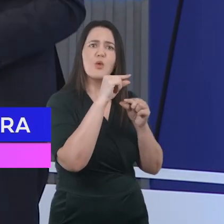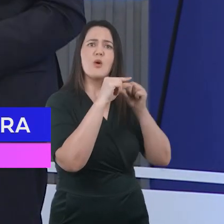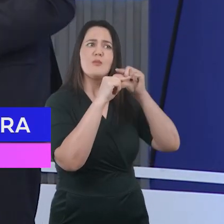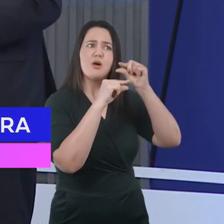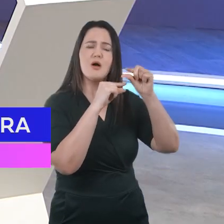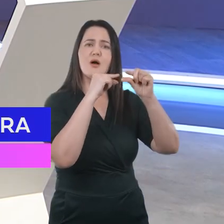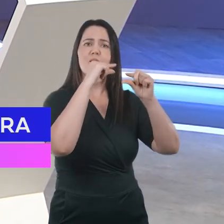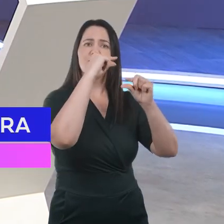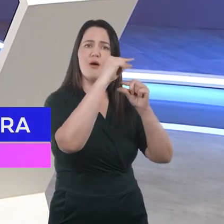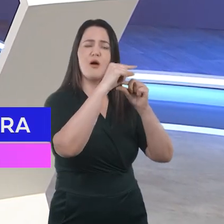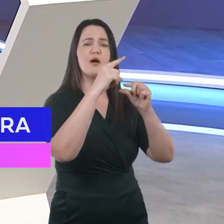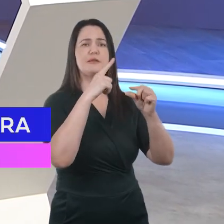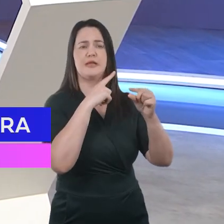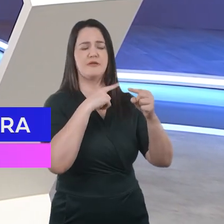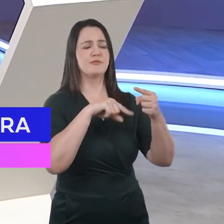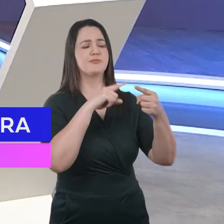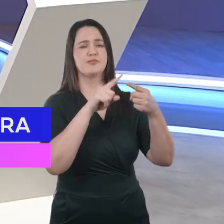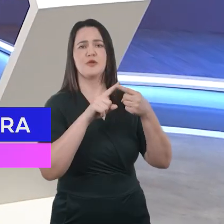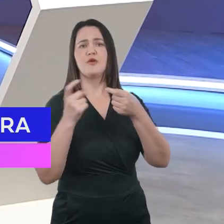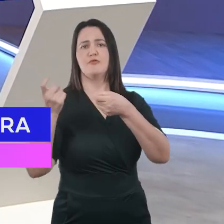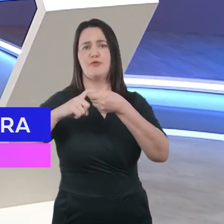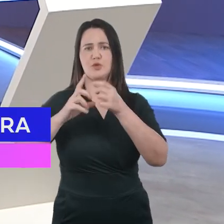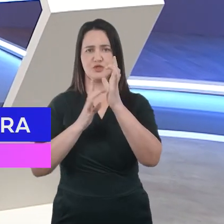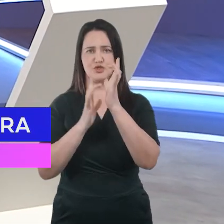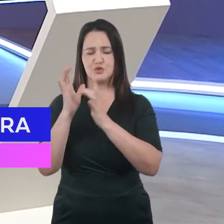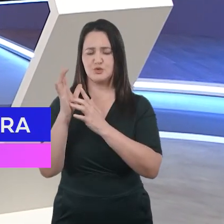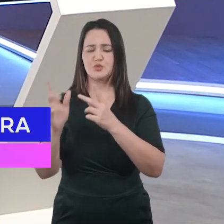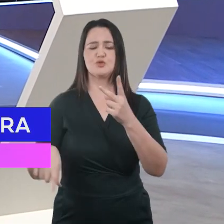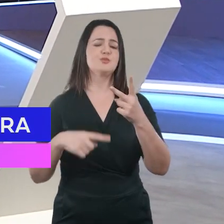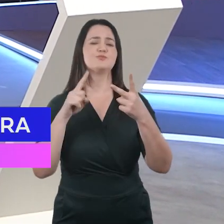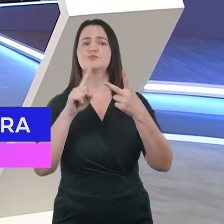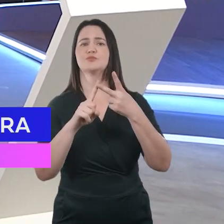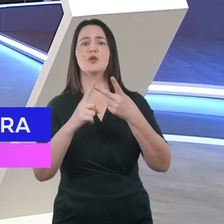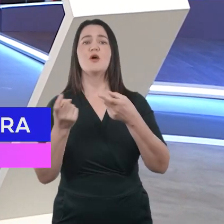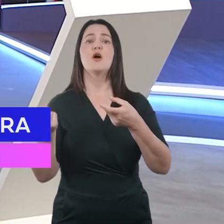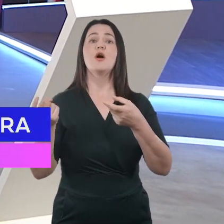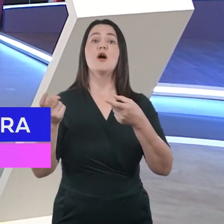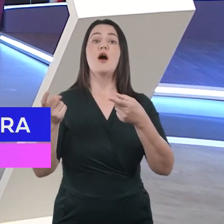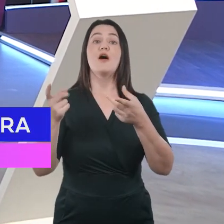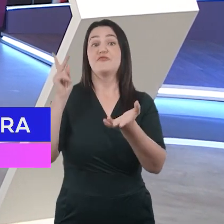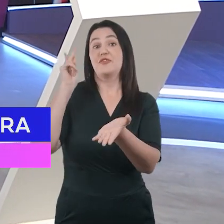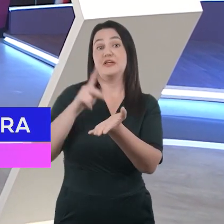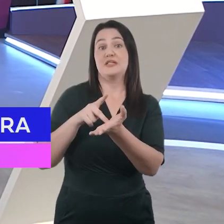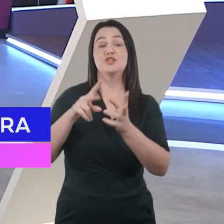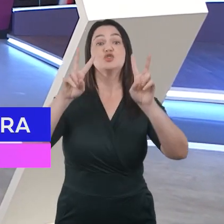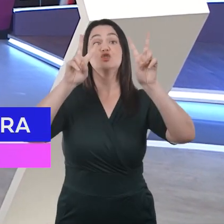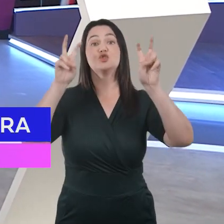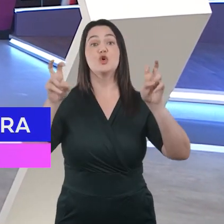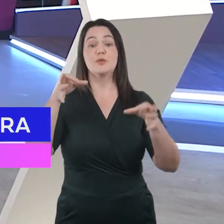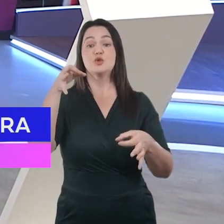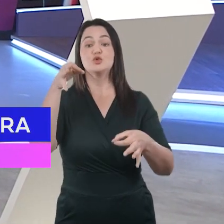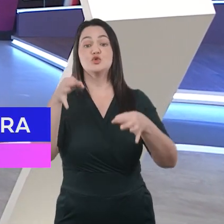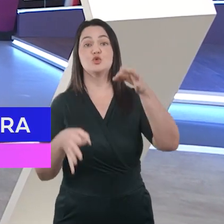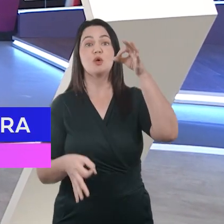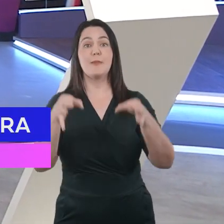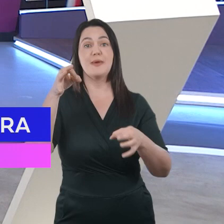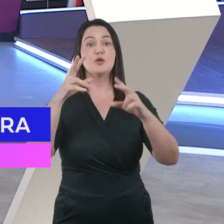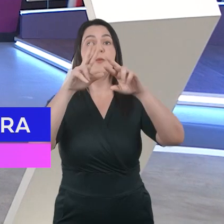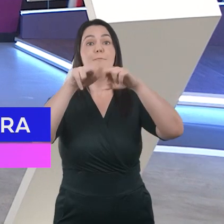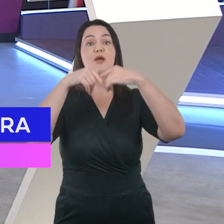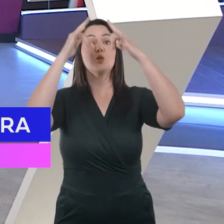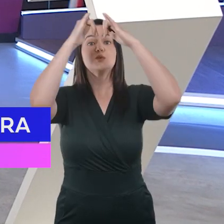pontos. Dentre esses pontos, ela trouxe a verdade sobre o julgamento, o